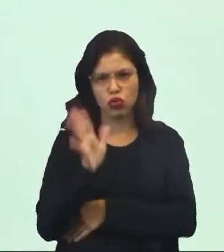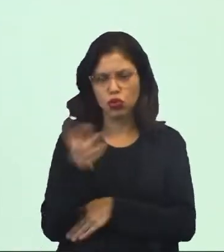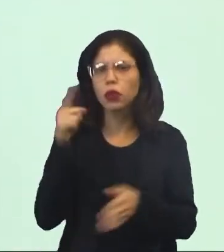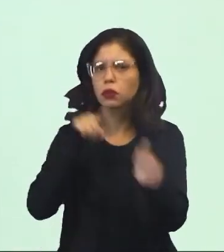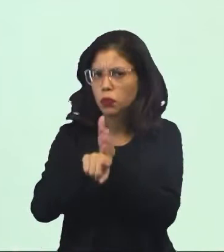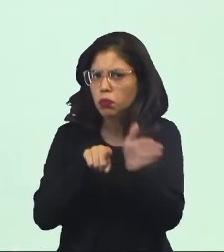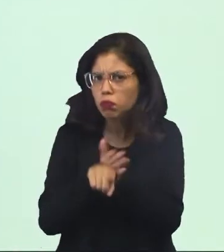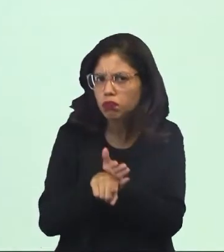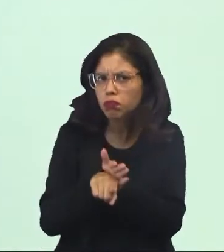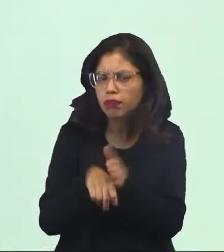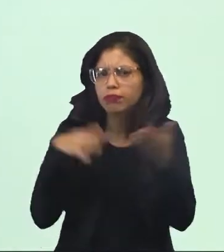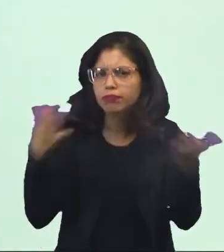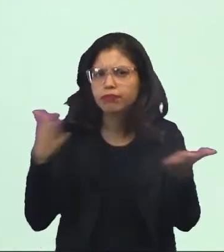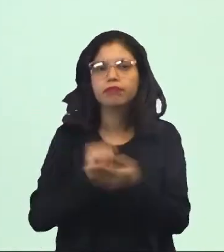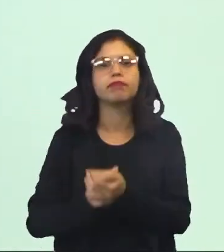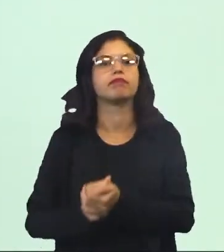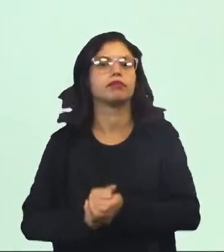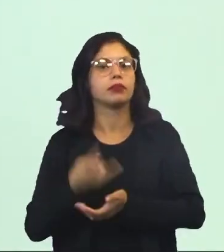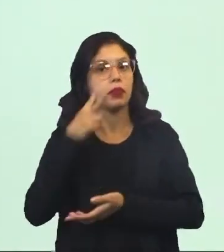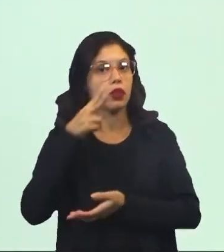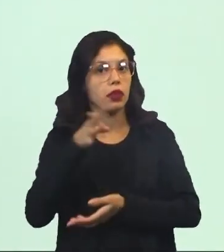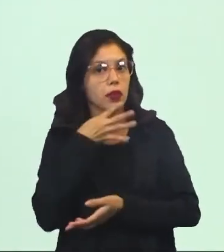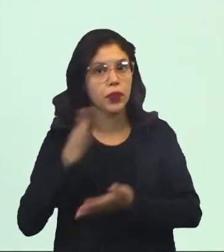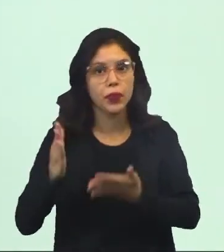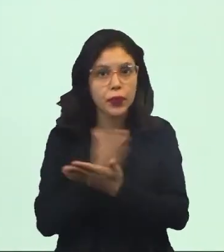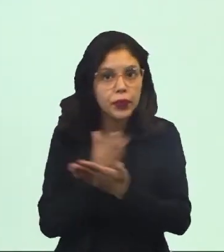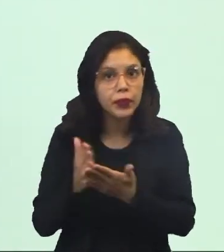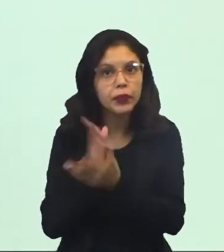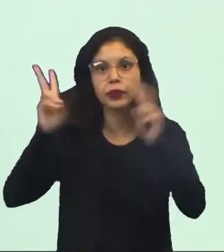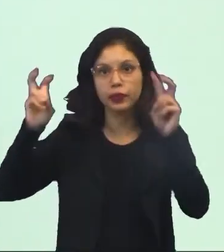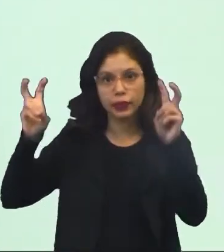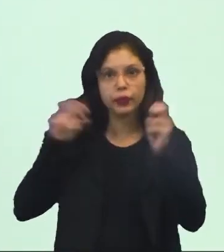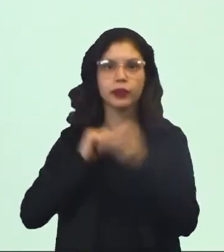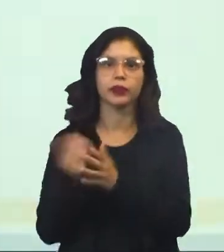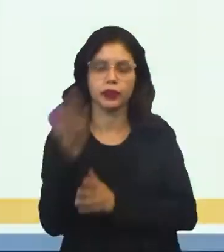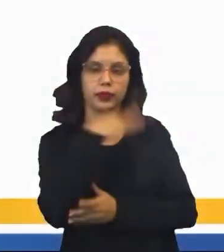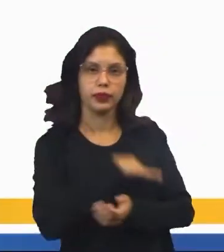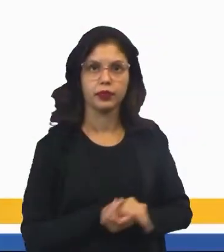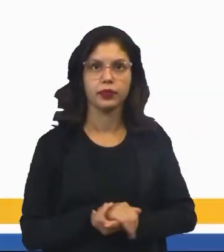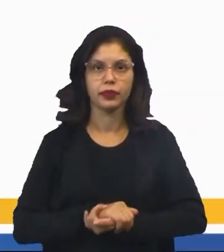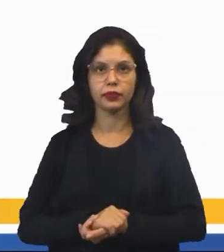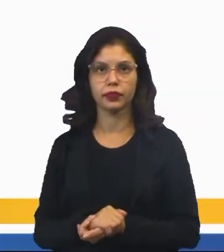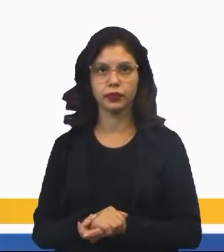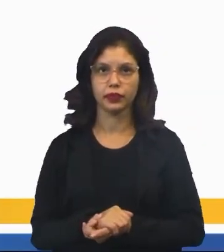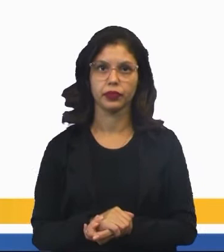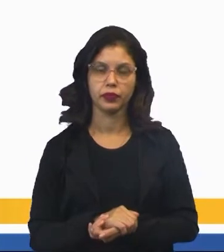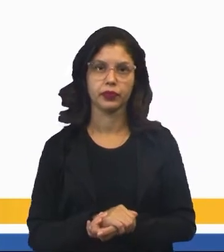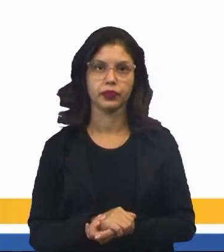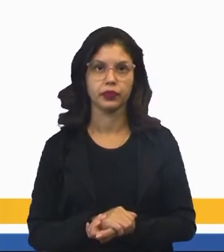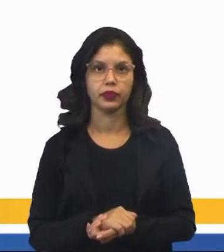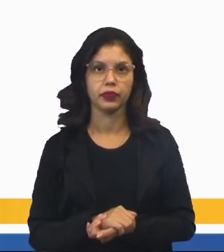perguntou sobre esse assunto? Vamos então conhecer alguns desses fatores? Vamos juntos.